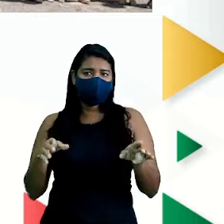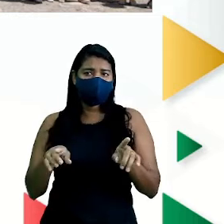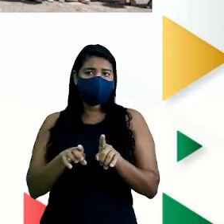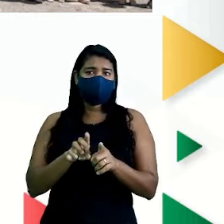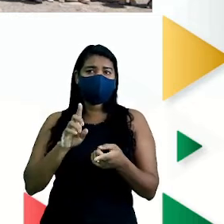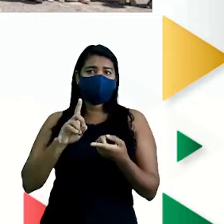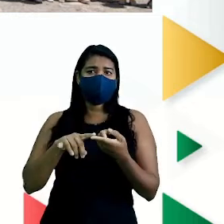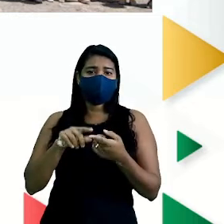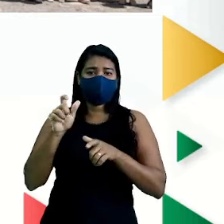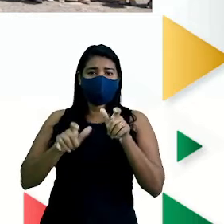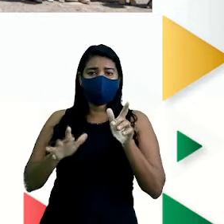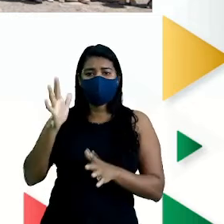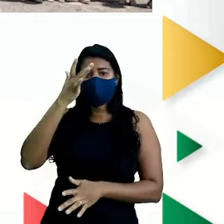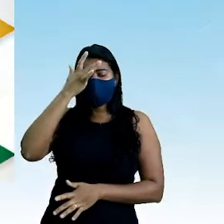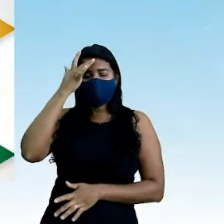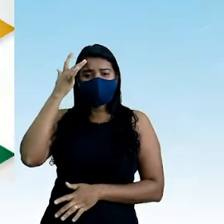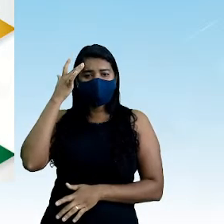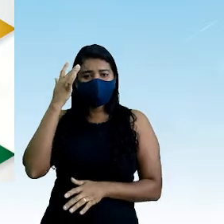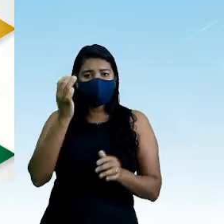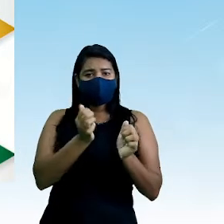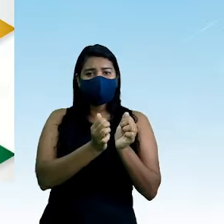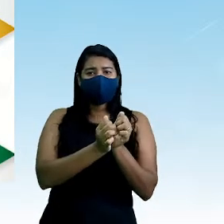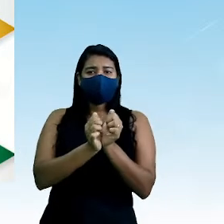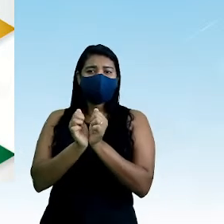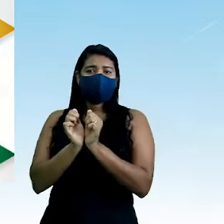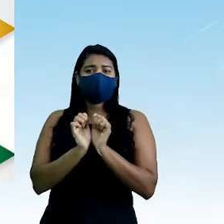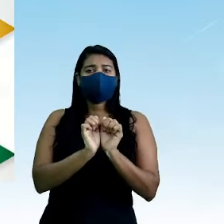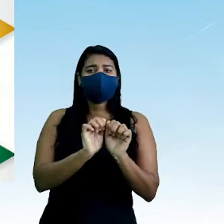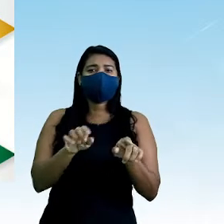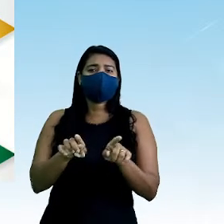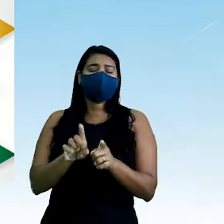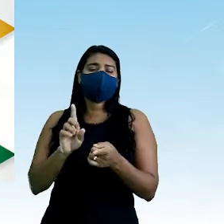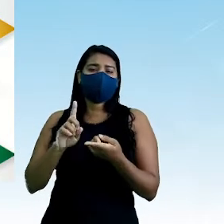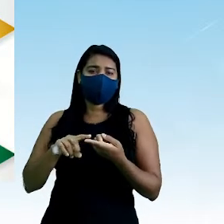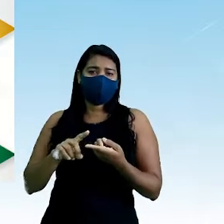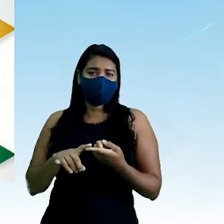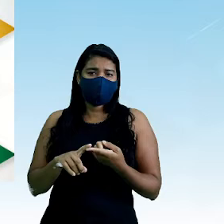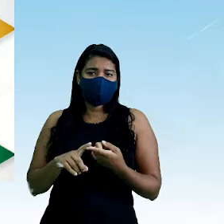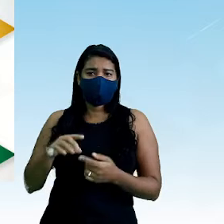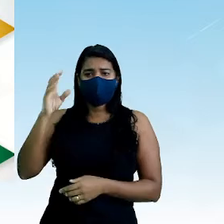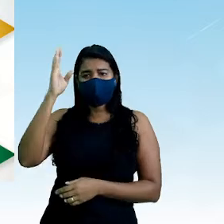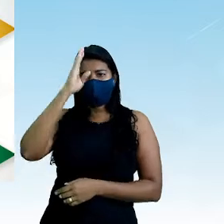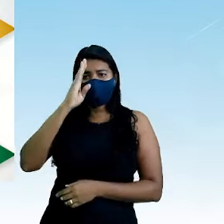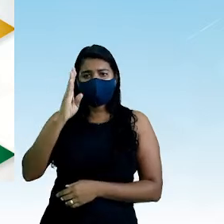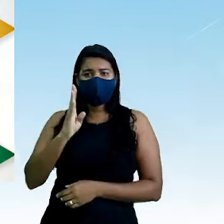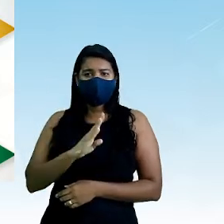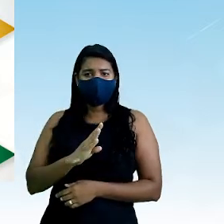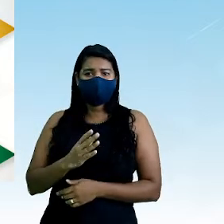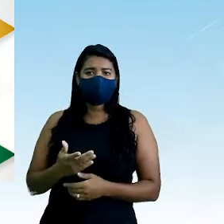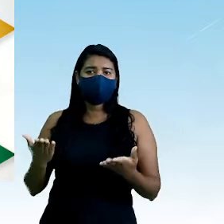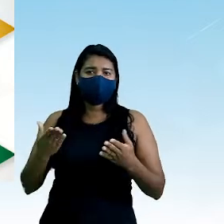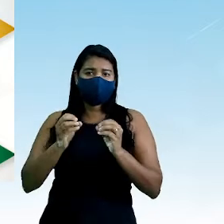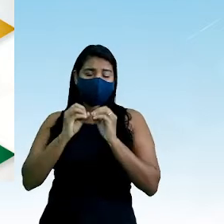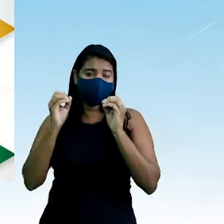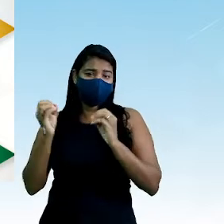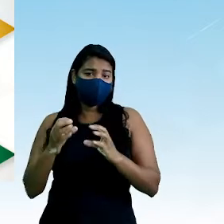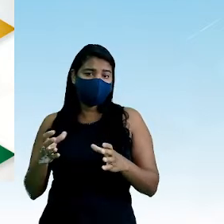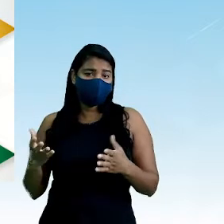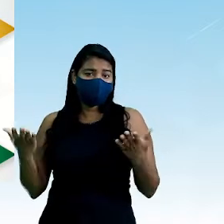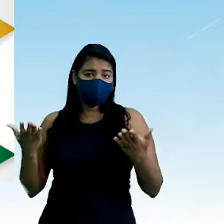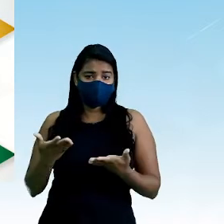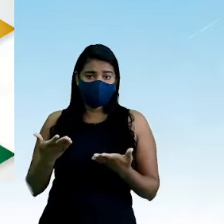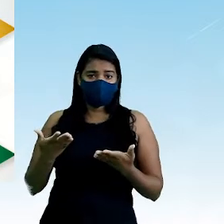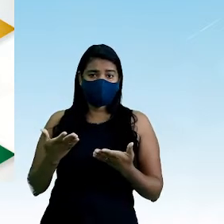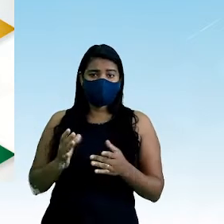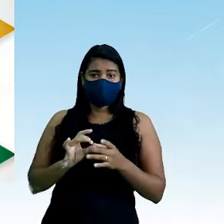pelas pessoas escravizadas, né, pelos afrodescendentes escravizados aqui, né, no Brasil, né, que já criou. Então, quando eles estão